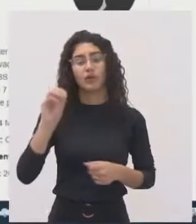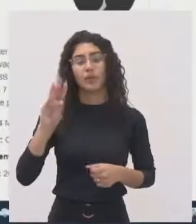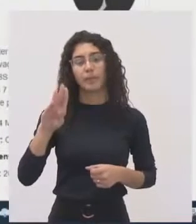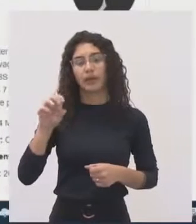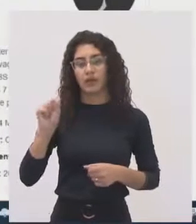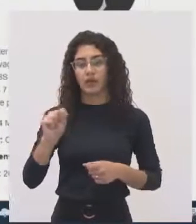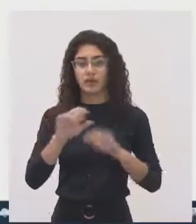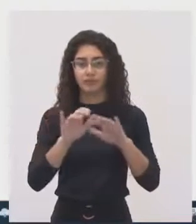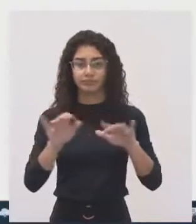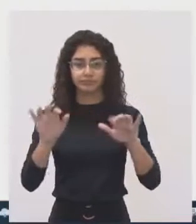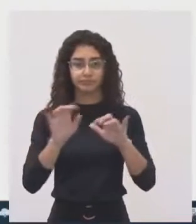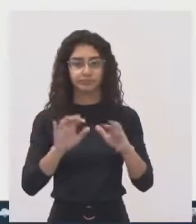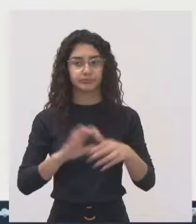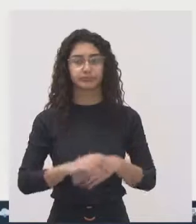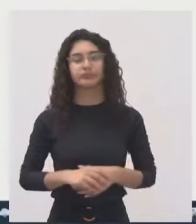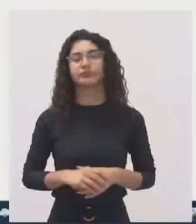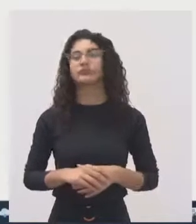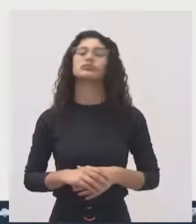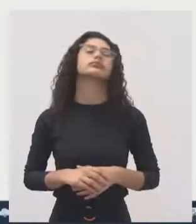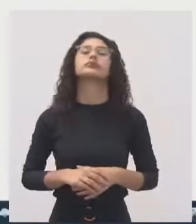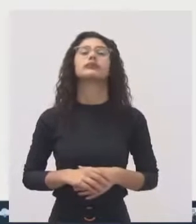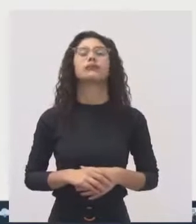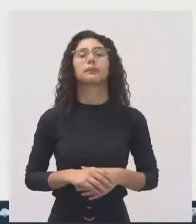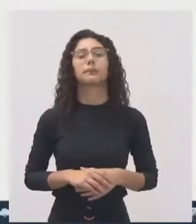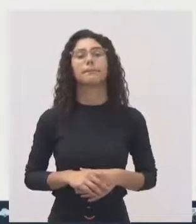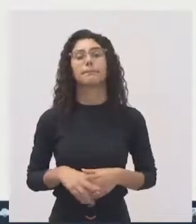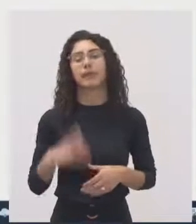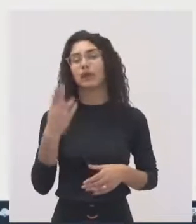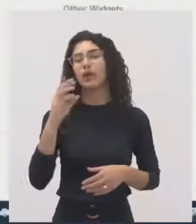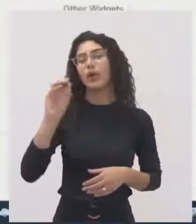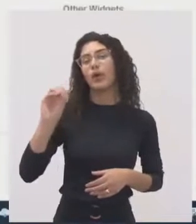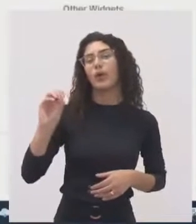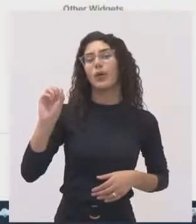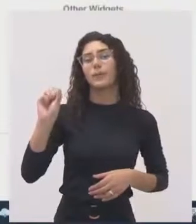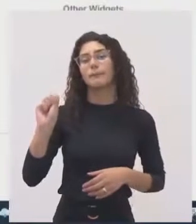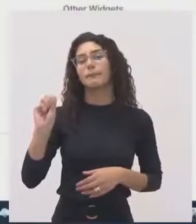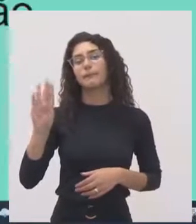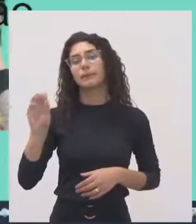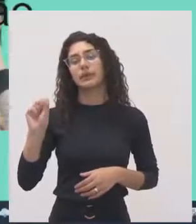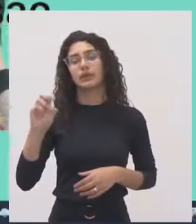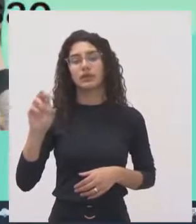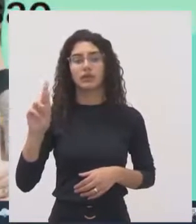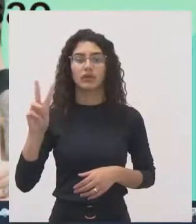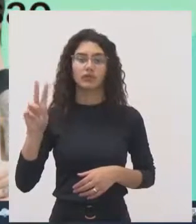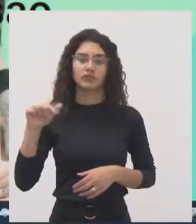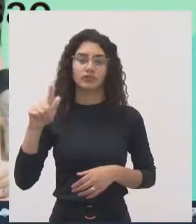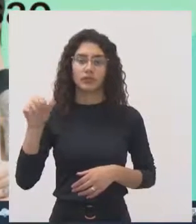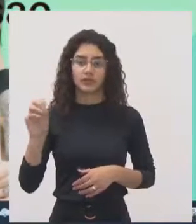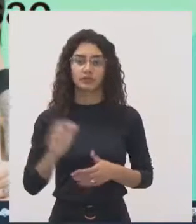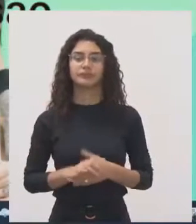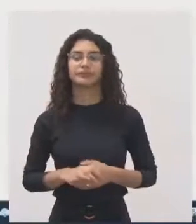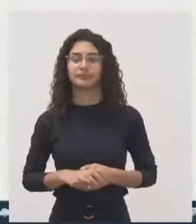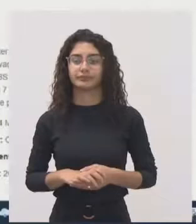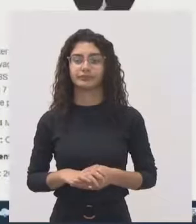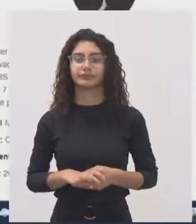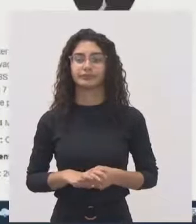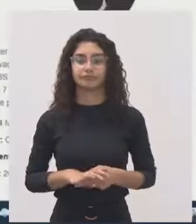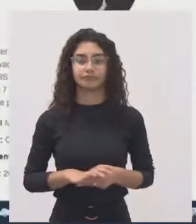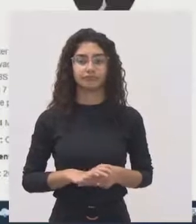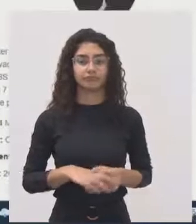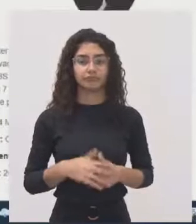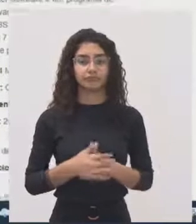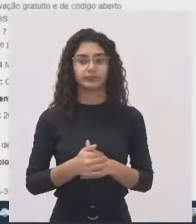OBS. É bem observação, né? OBS mesmo. OBS. Opa, peraí que a gente entrou no